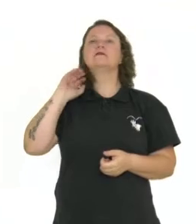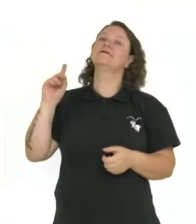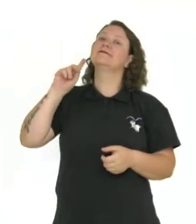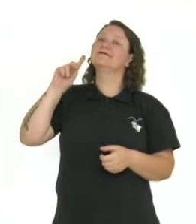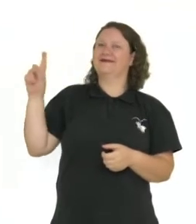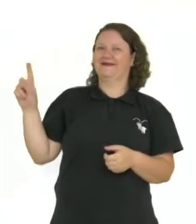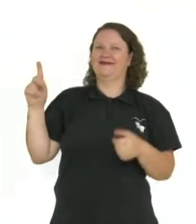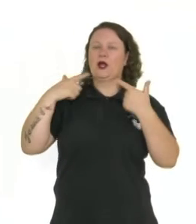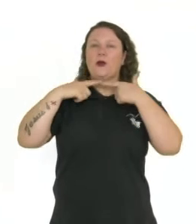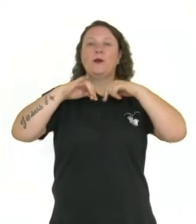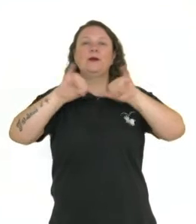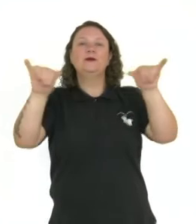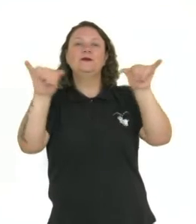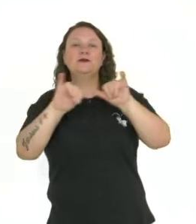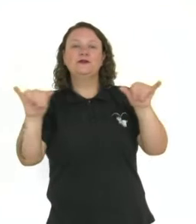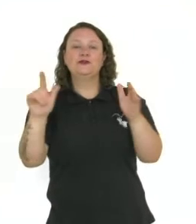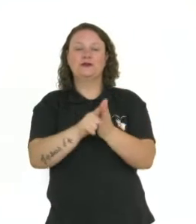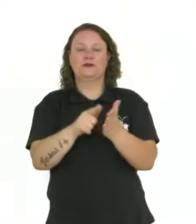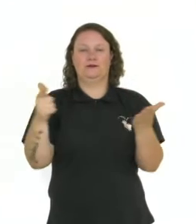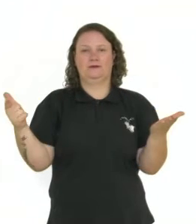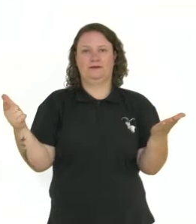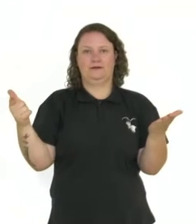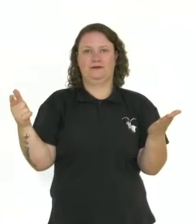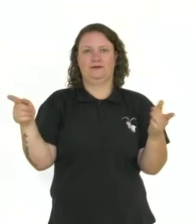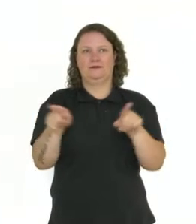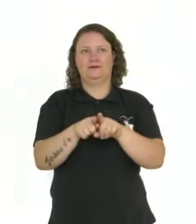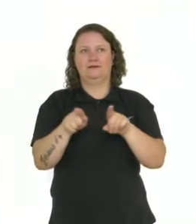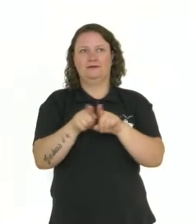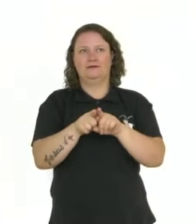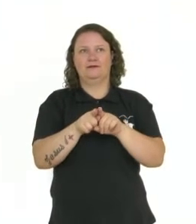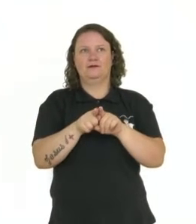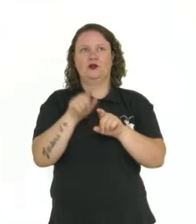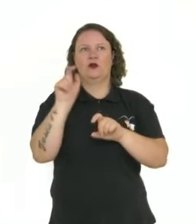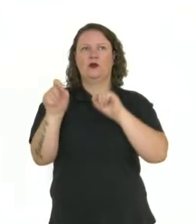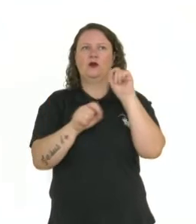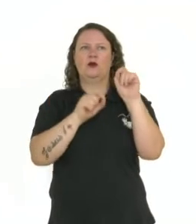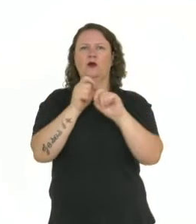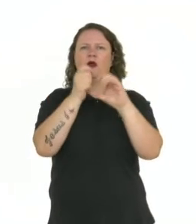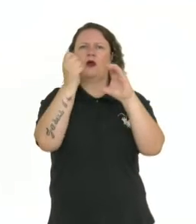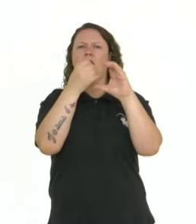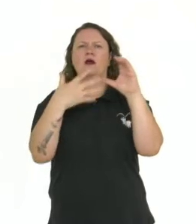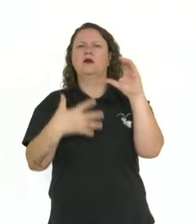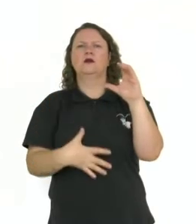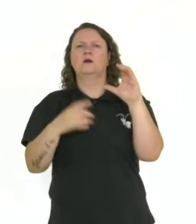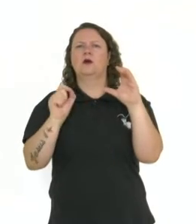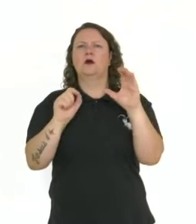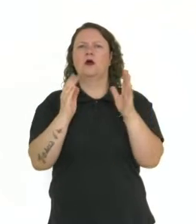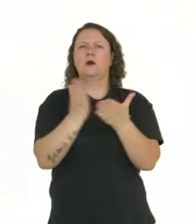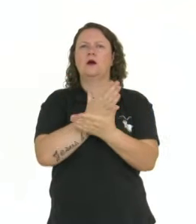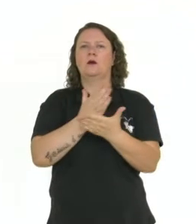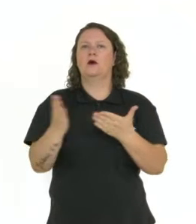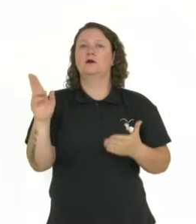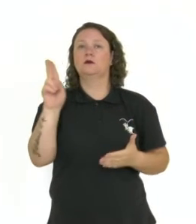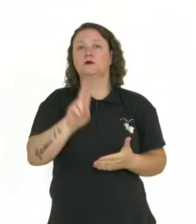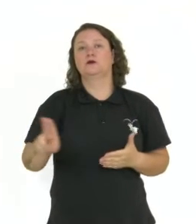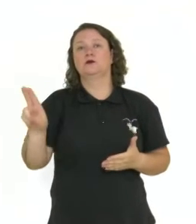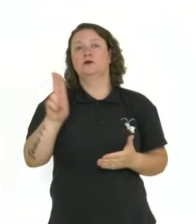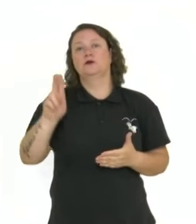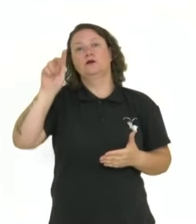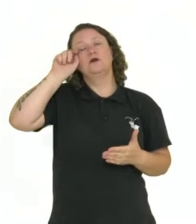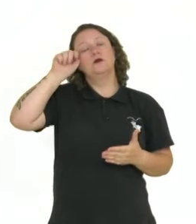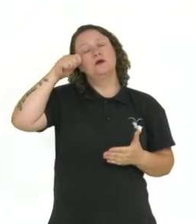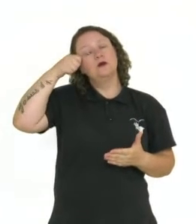né, no caso aqui duas, olha só. As categorias raciais do apartheid que ainda são usadas oficialmente na África do